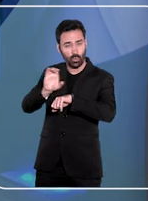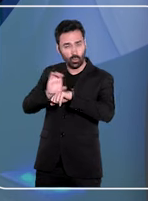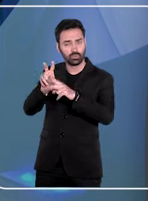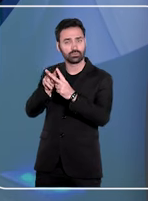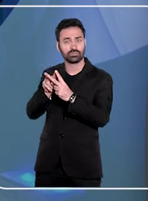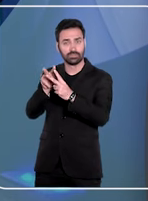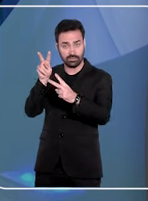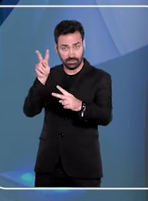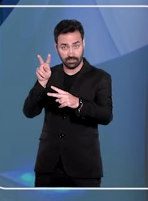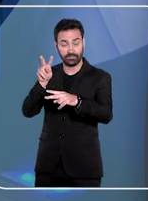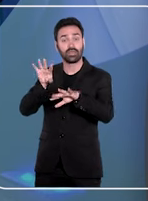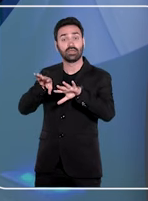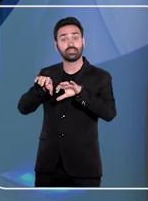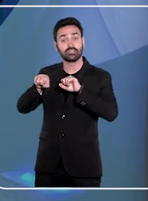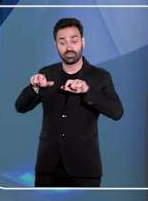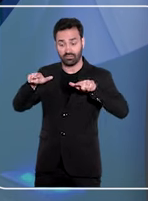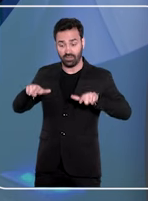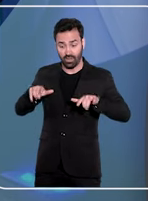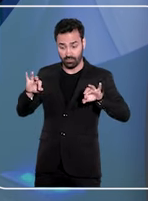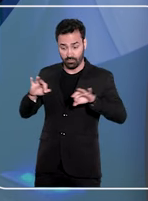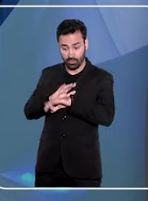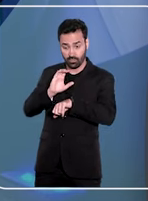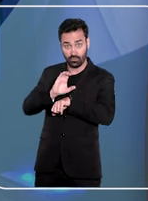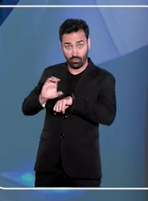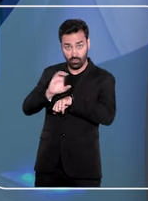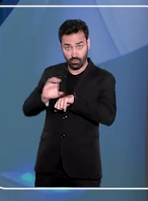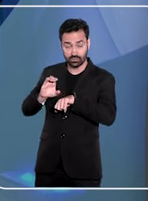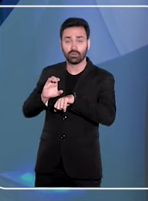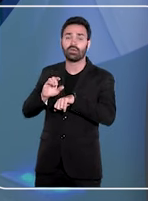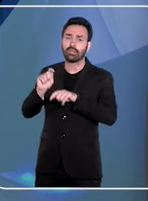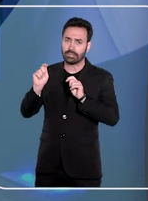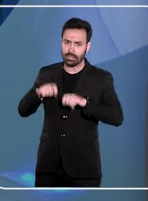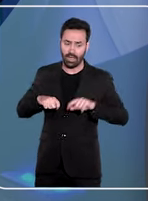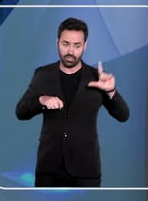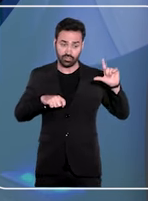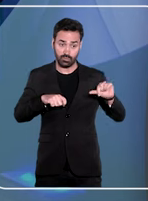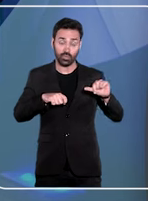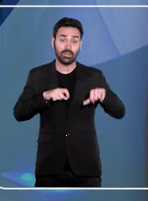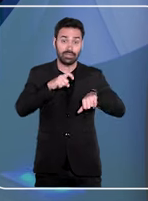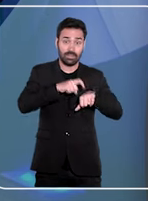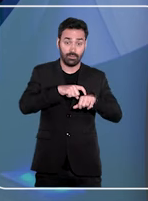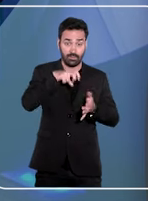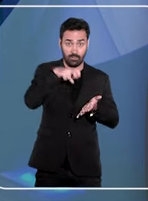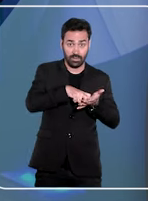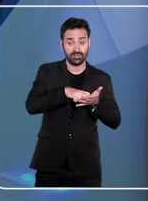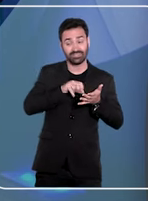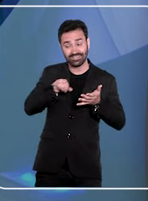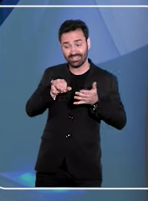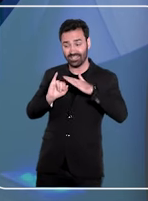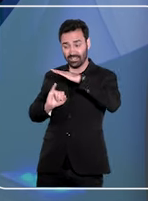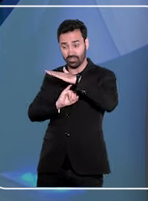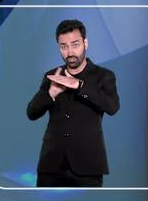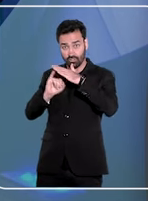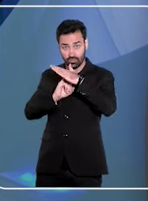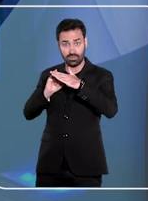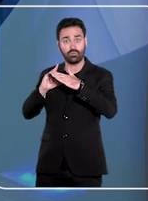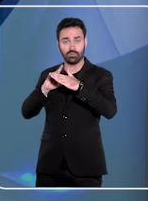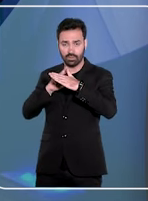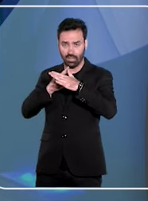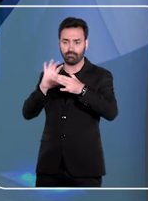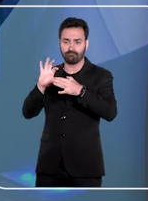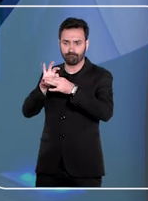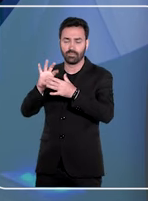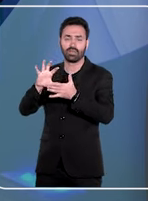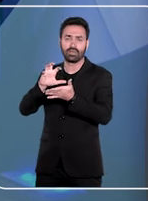à distância, o certificado de conclusão só é válido para remissão de pena se a instituição de ensino estiver cadastrada